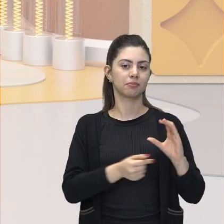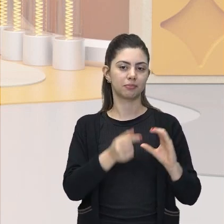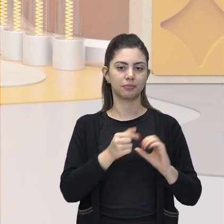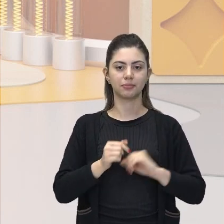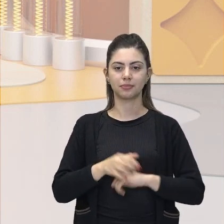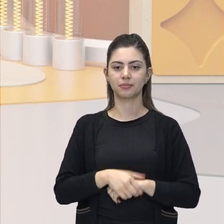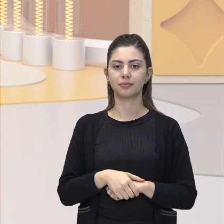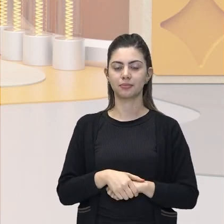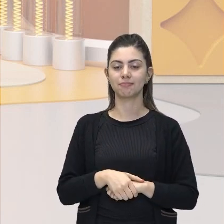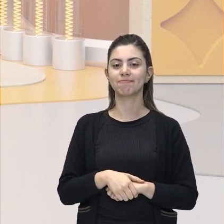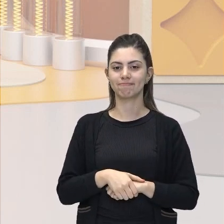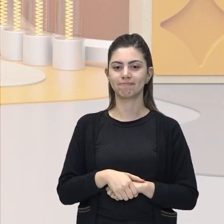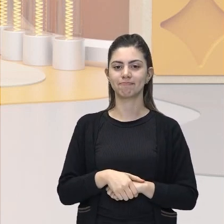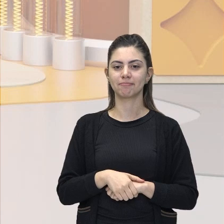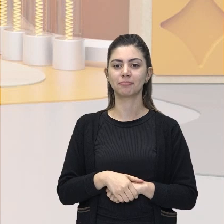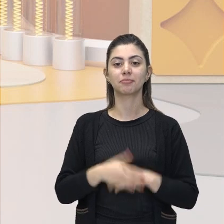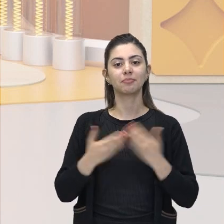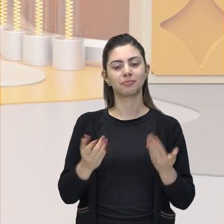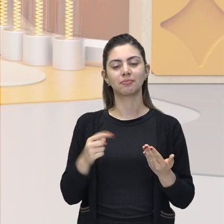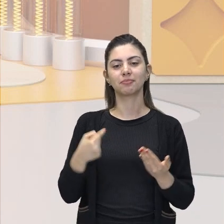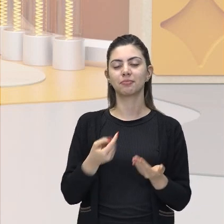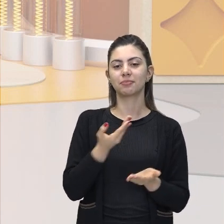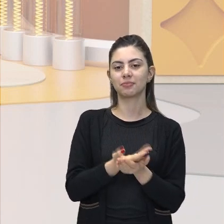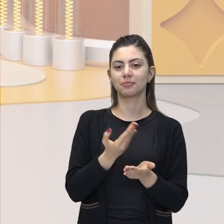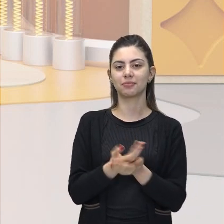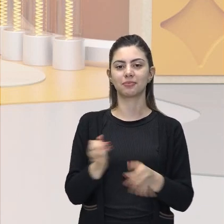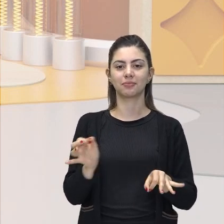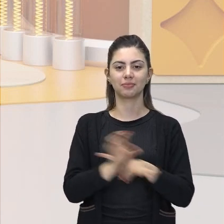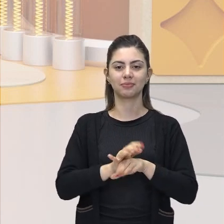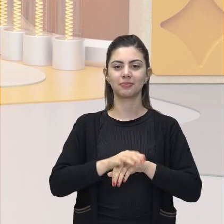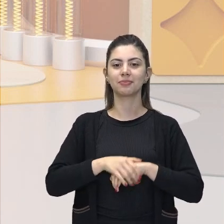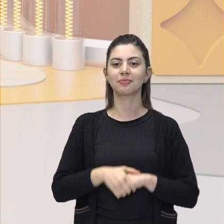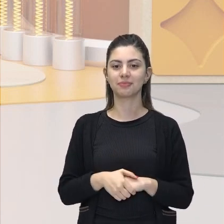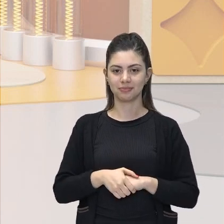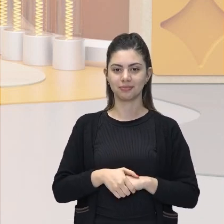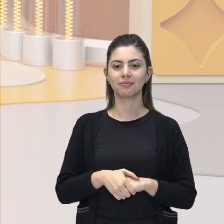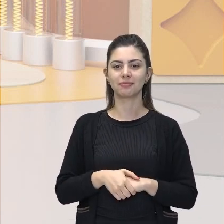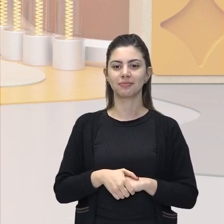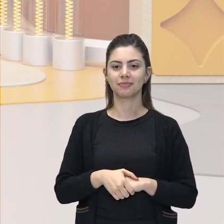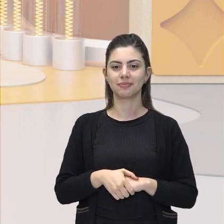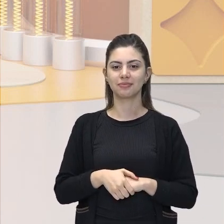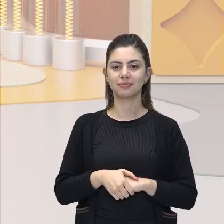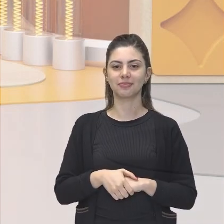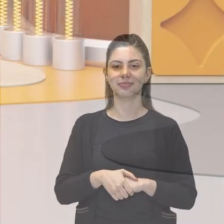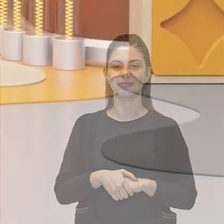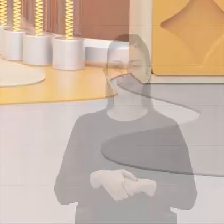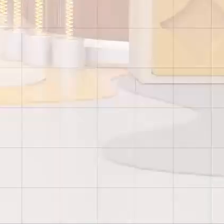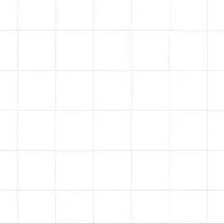capitalismo. Tudo bem? Com isso, a gente finaliza o conteúdo desta aula.